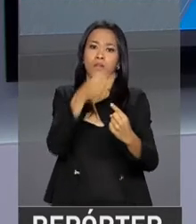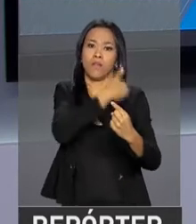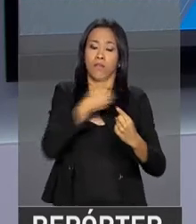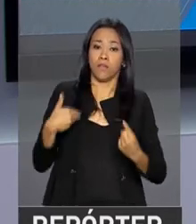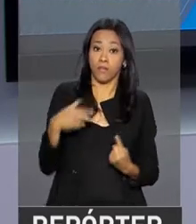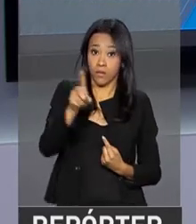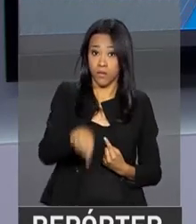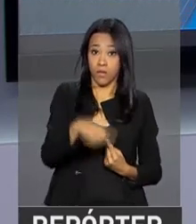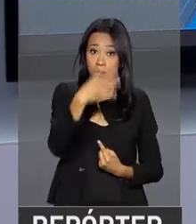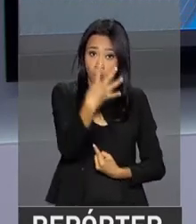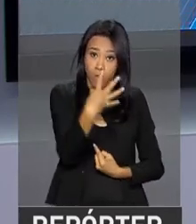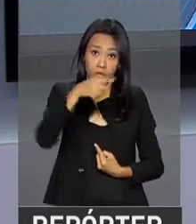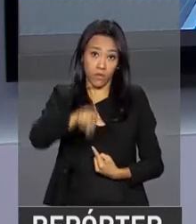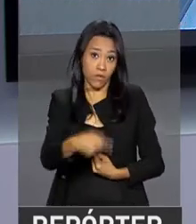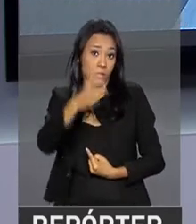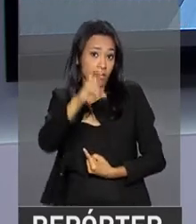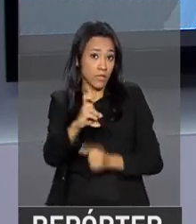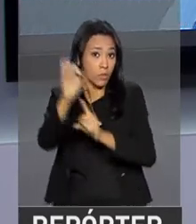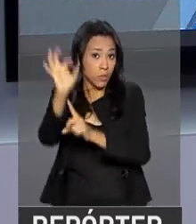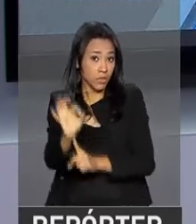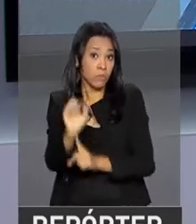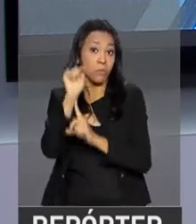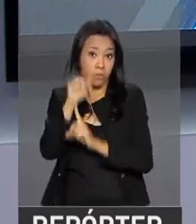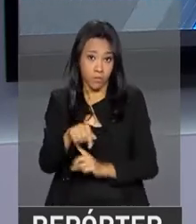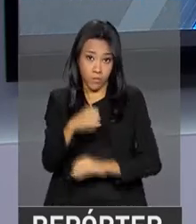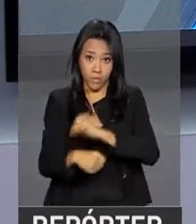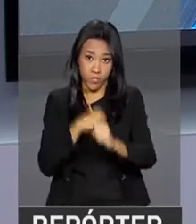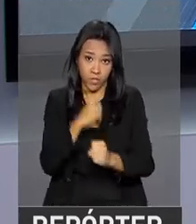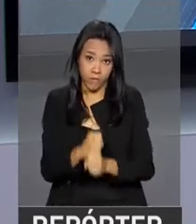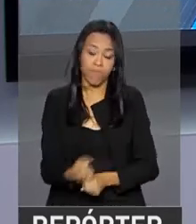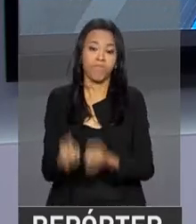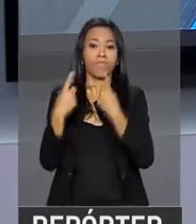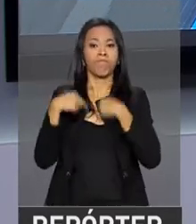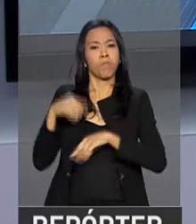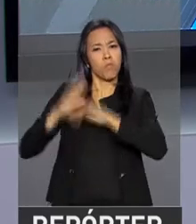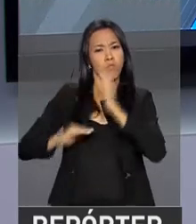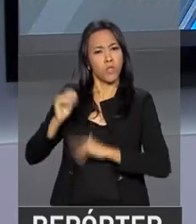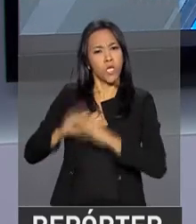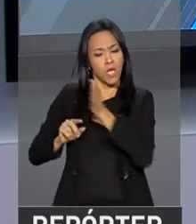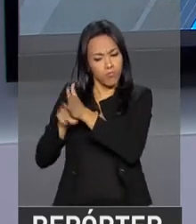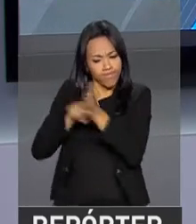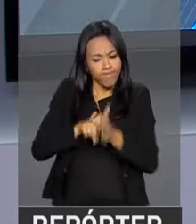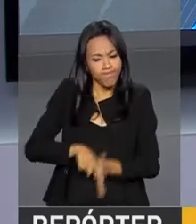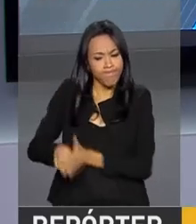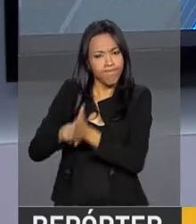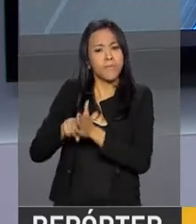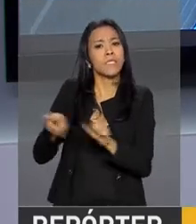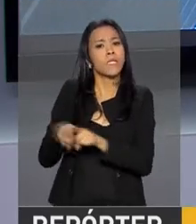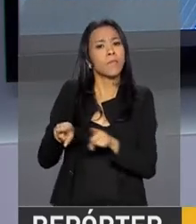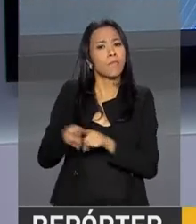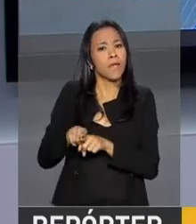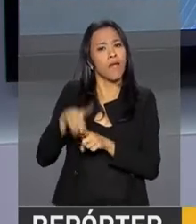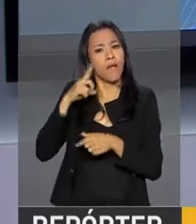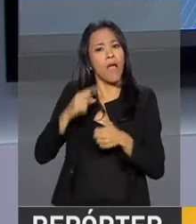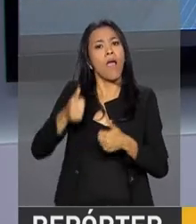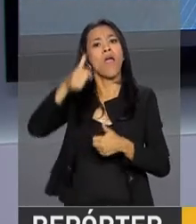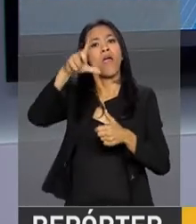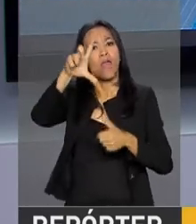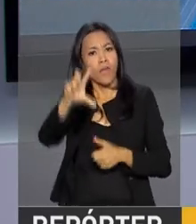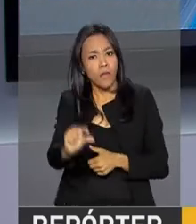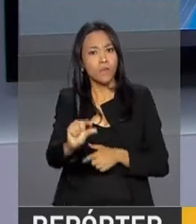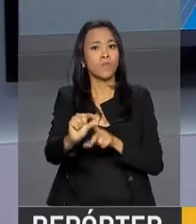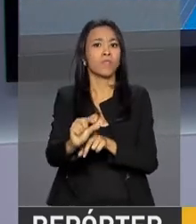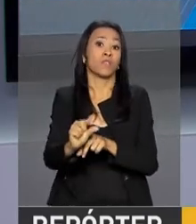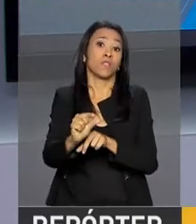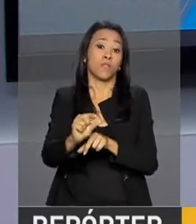4 6 por cento estabelecida para este ano analistas e investidores reduziram também a estimativa para a taxa básica